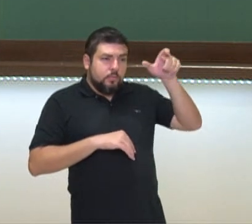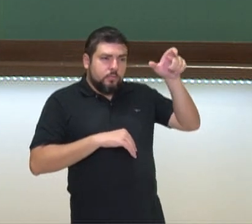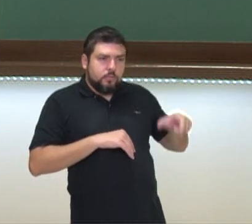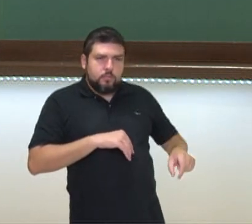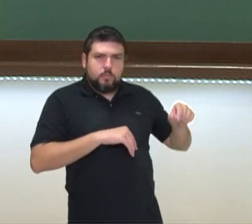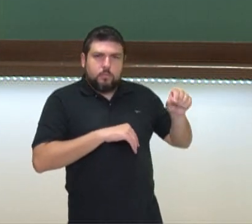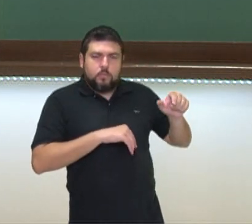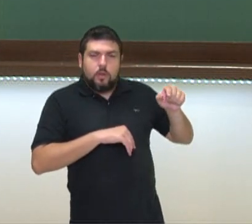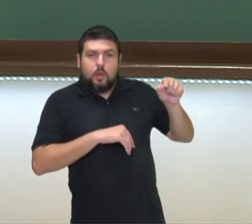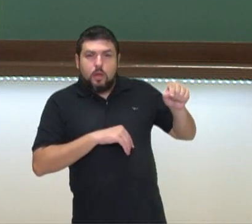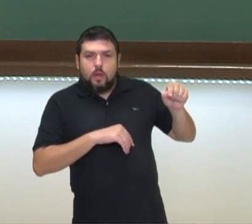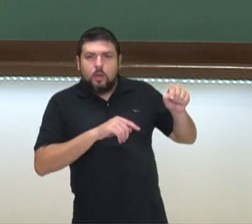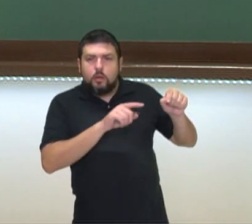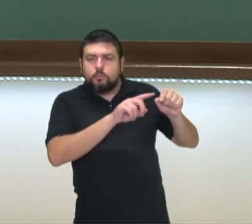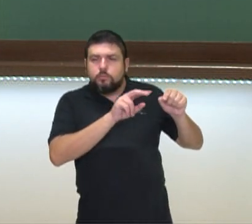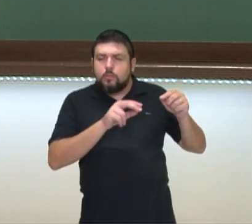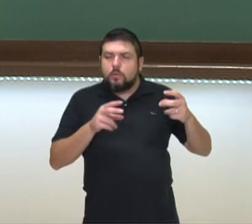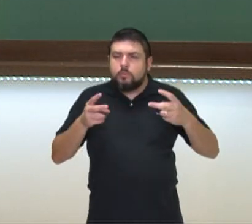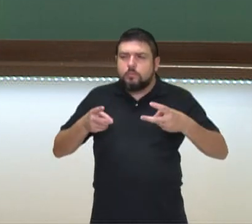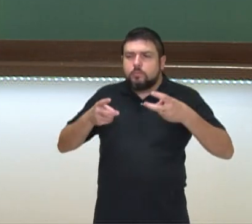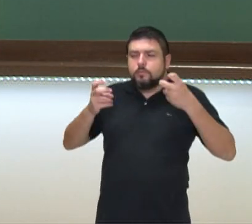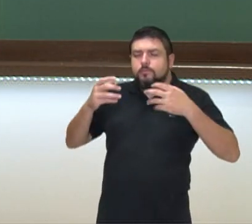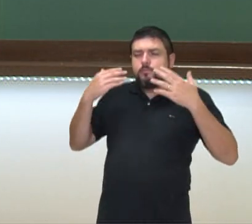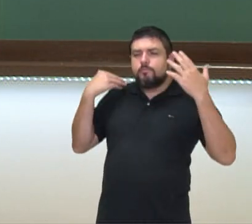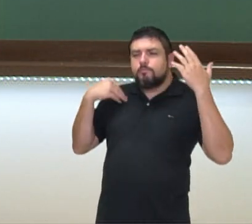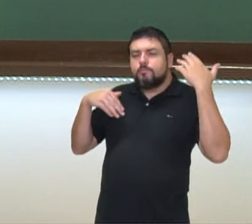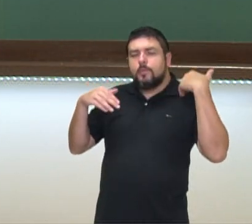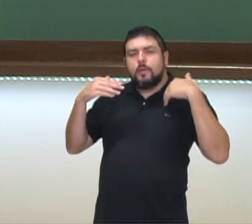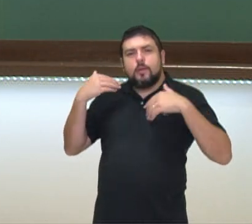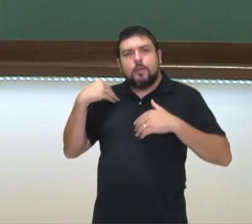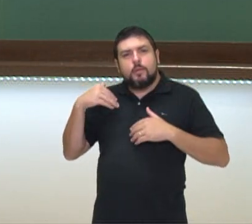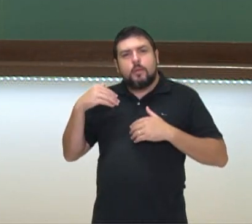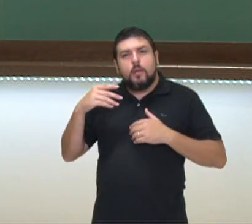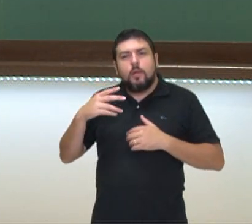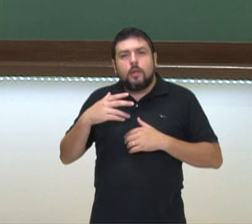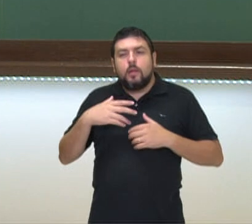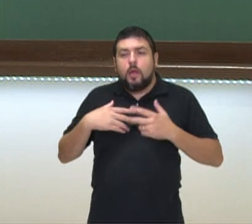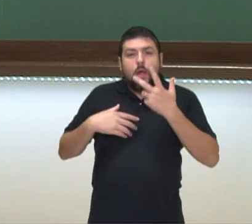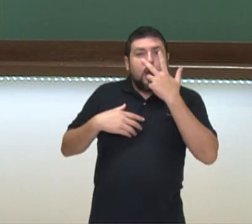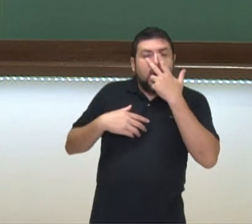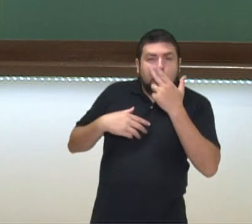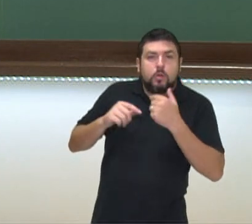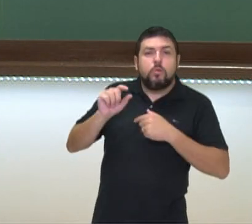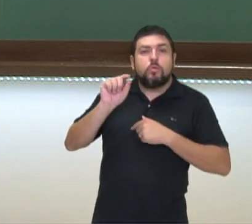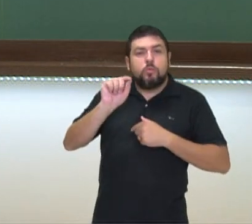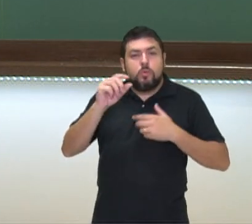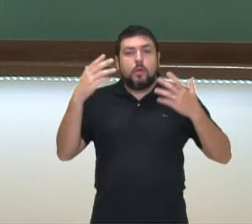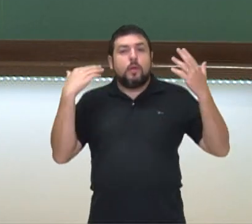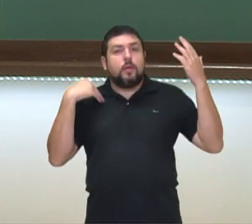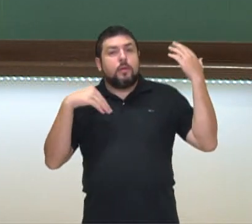esse pensamento, essa ação de achar, de considerar o passeio tranquilo. É uma